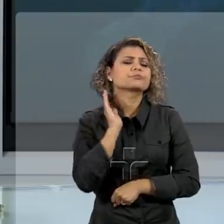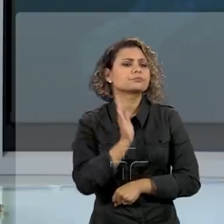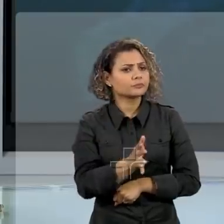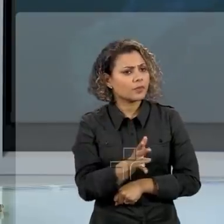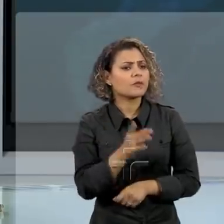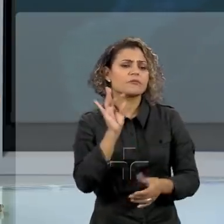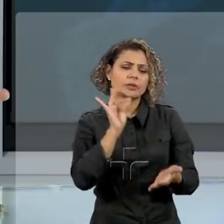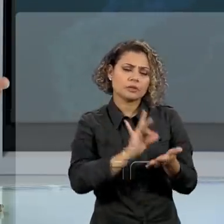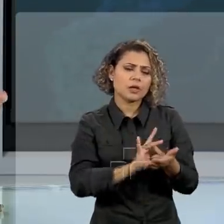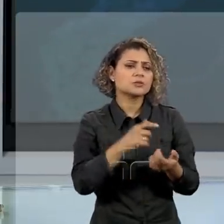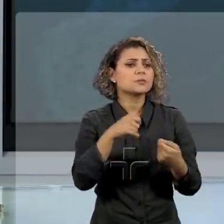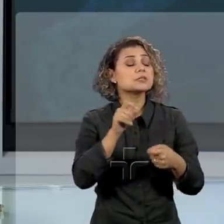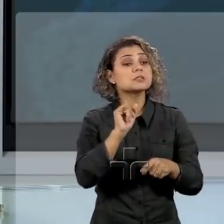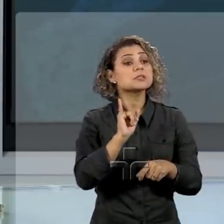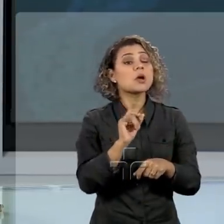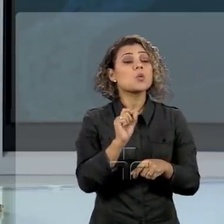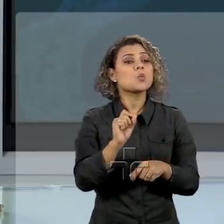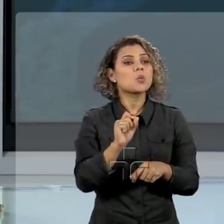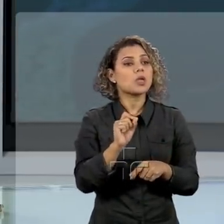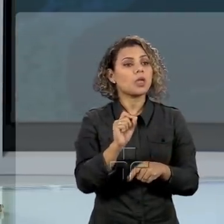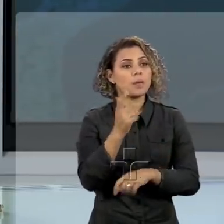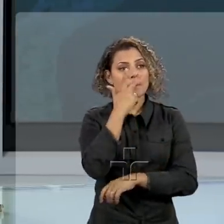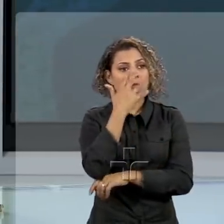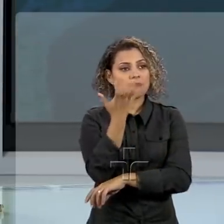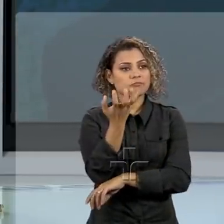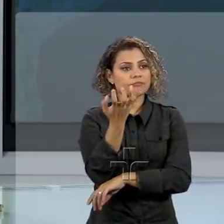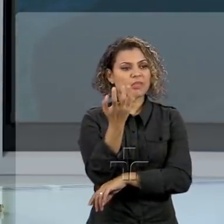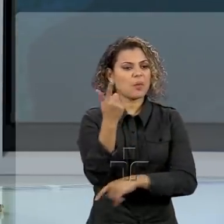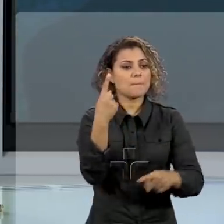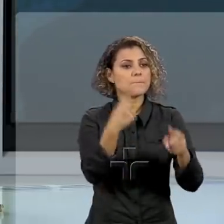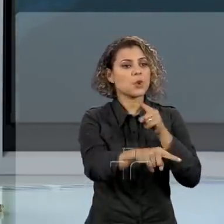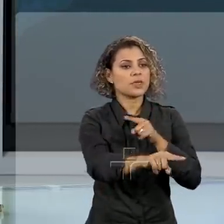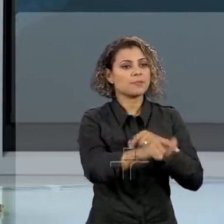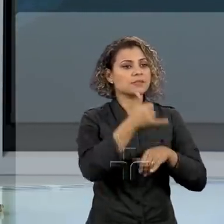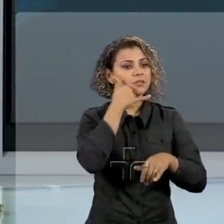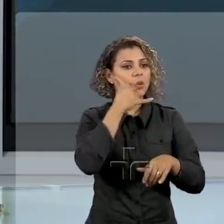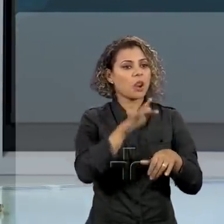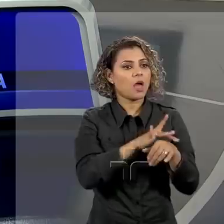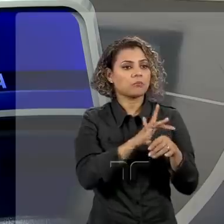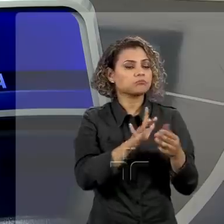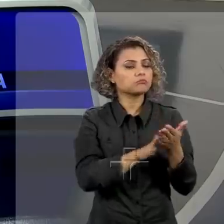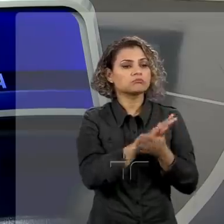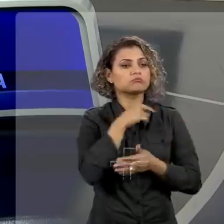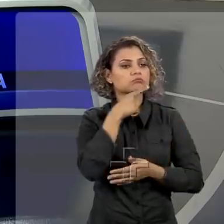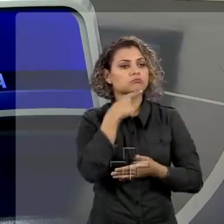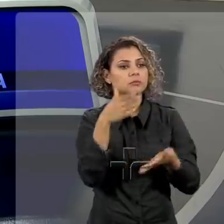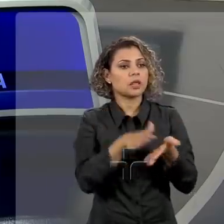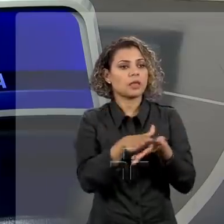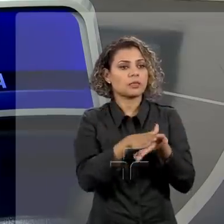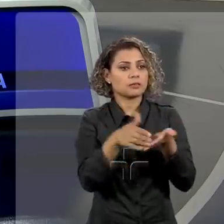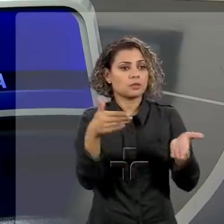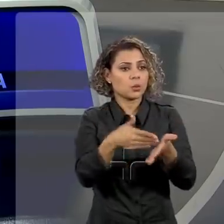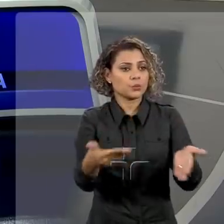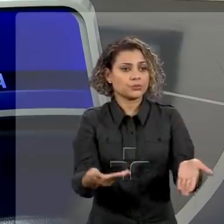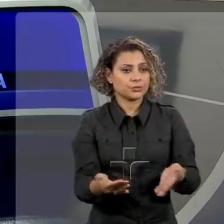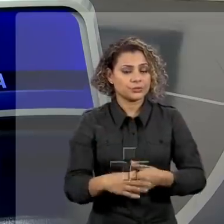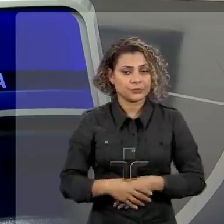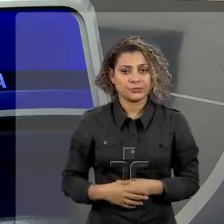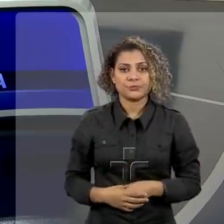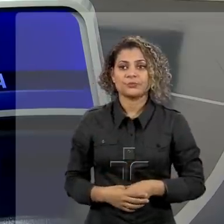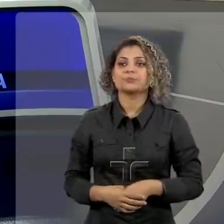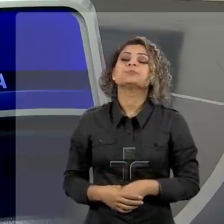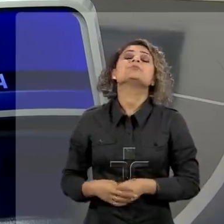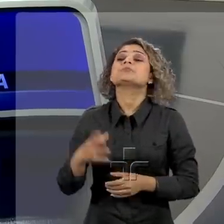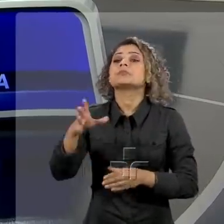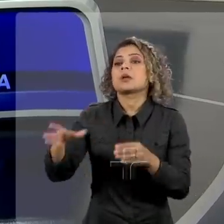tentou usar antenas para bloquear sinal e não se conseguiu. Eu só acrescentaria, no